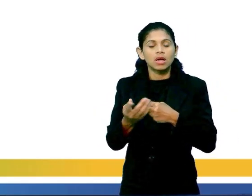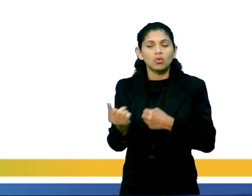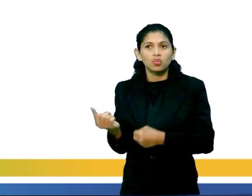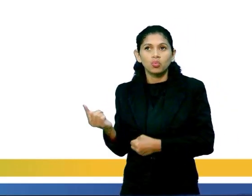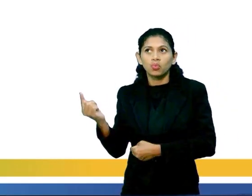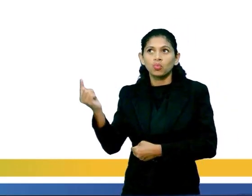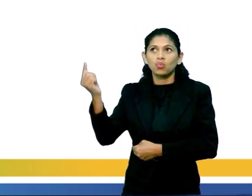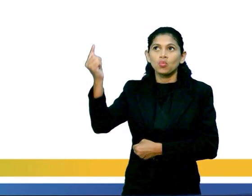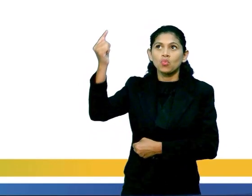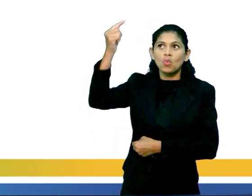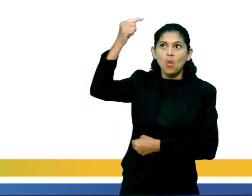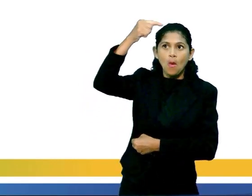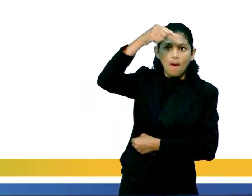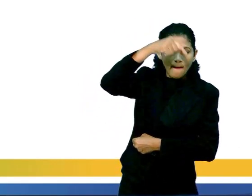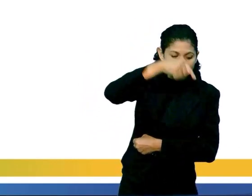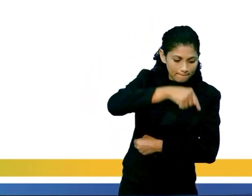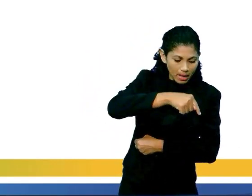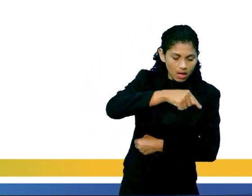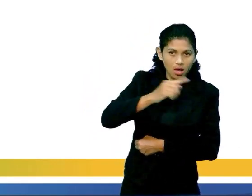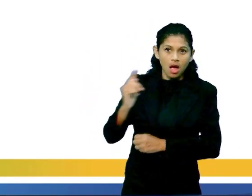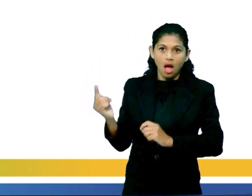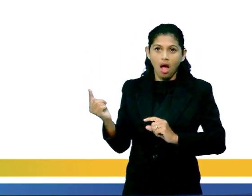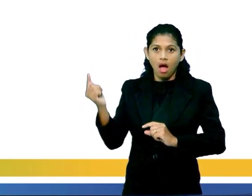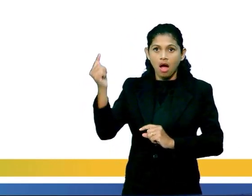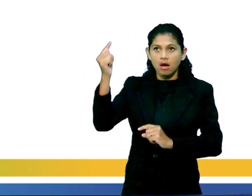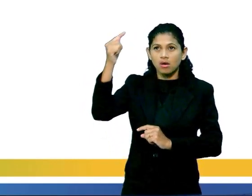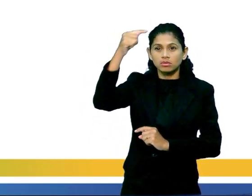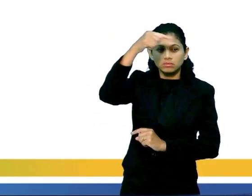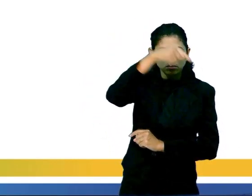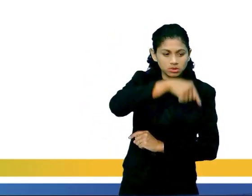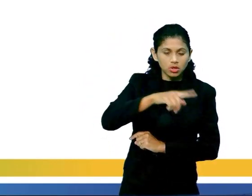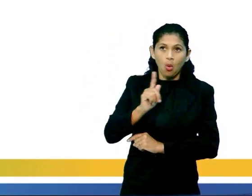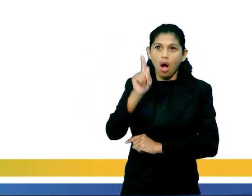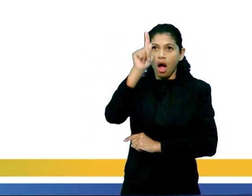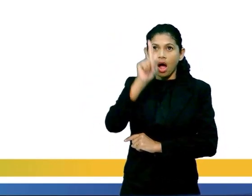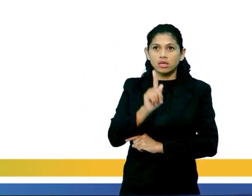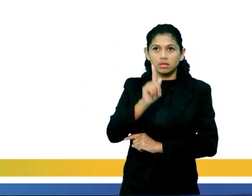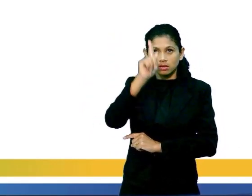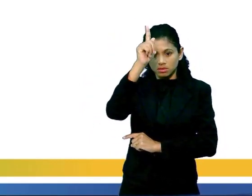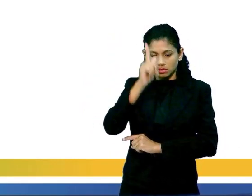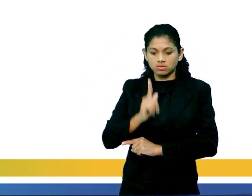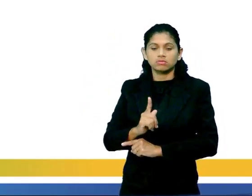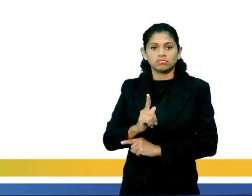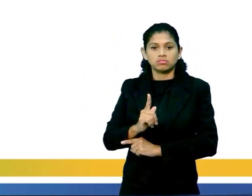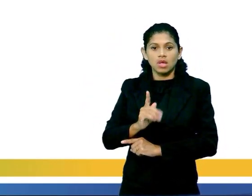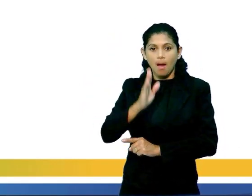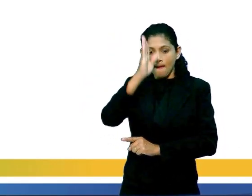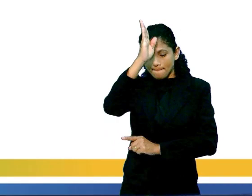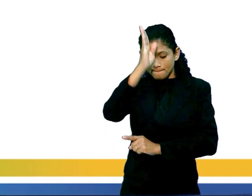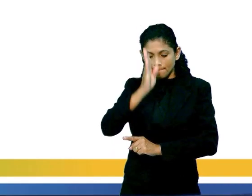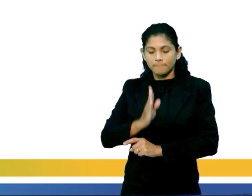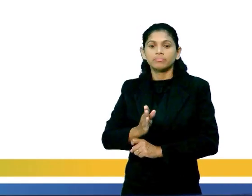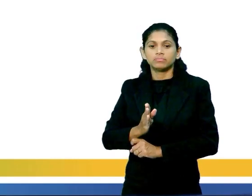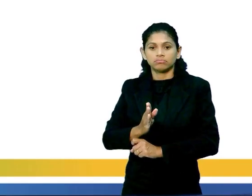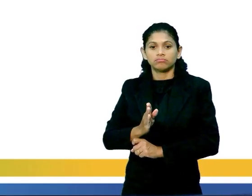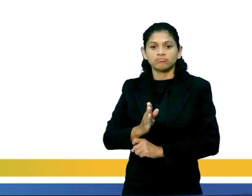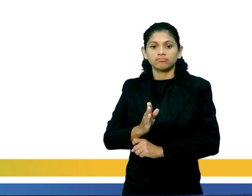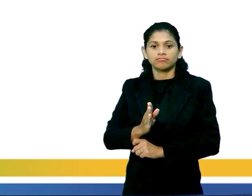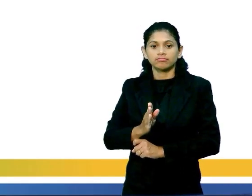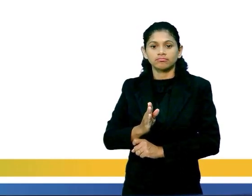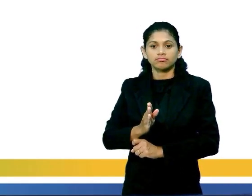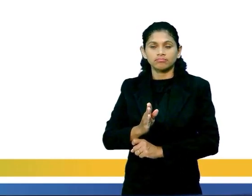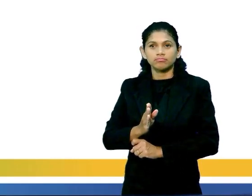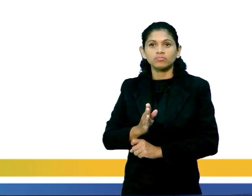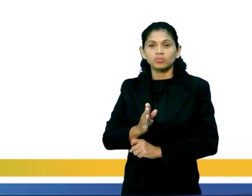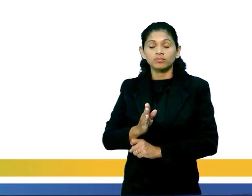ou seja, o f de 75. O que é o f de 75? Metade do percurso. Nós sabemos que a trajetória foi